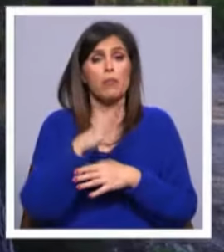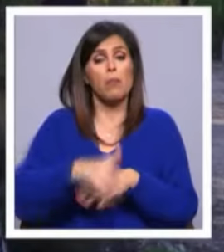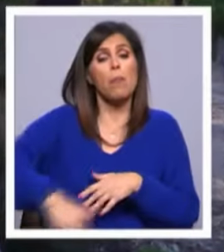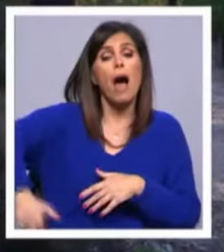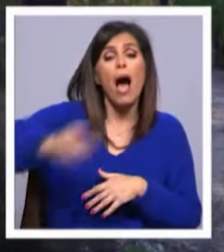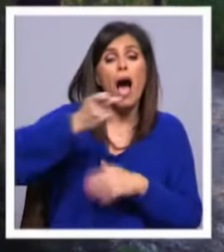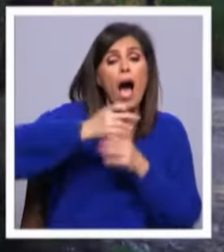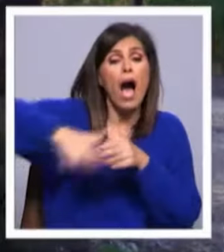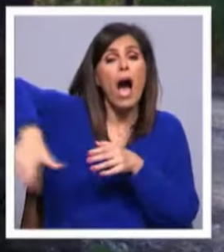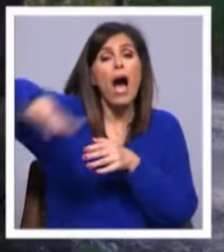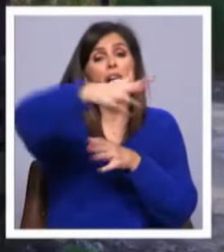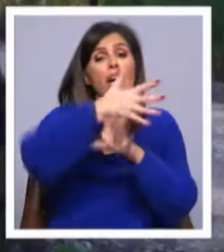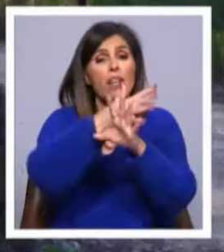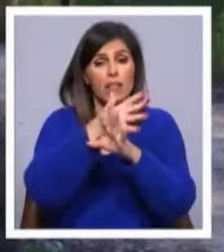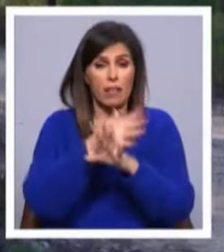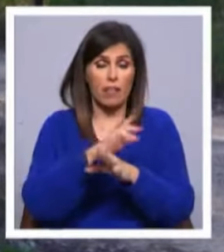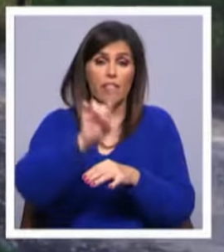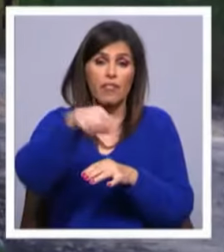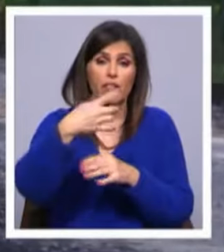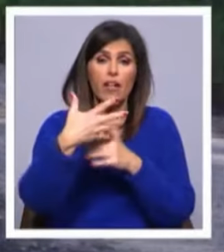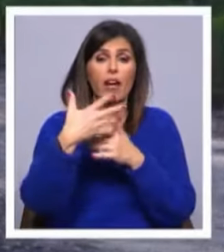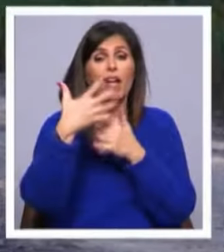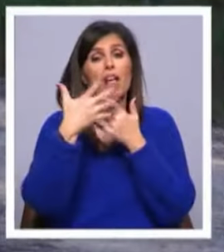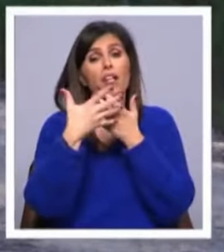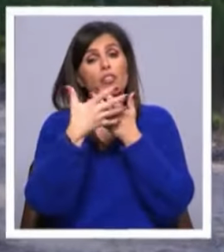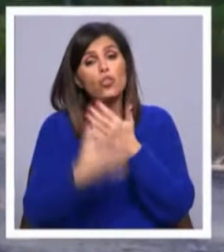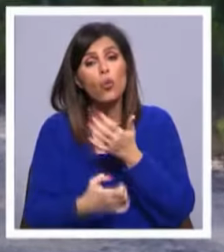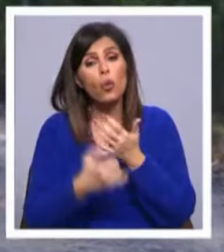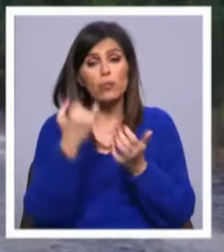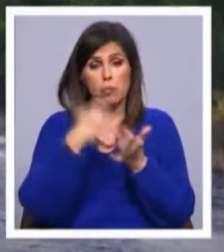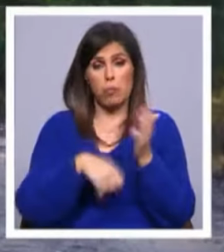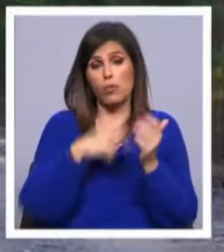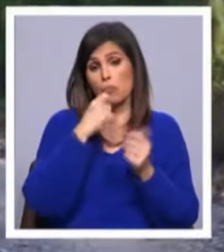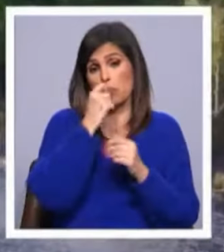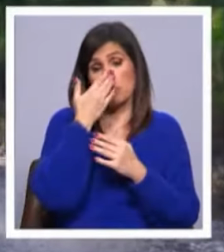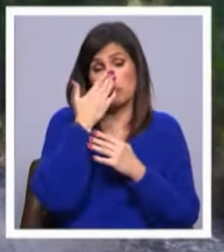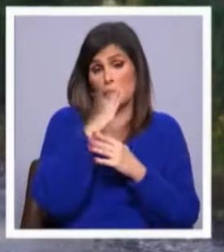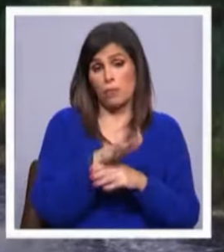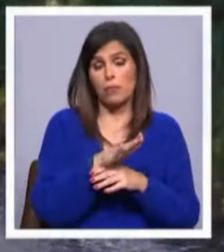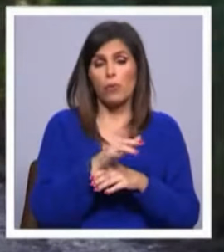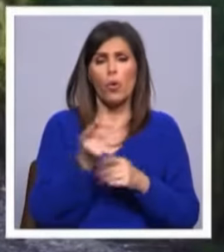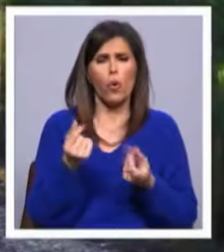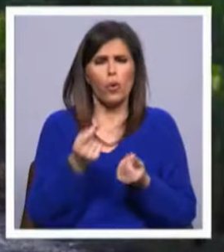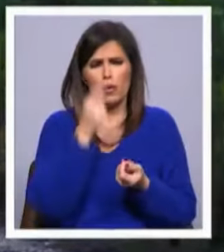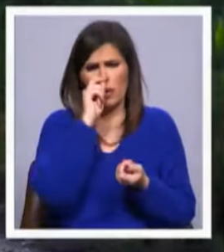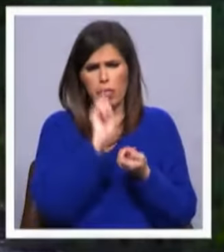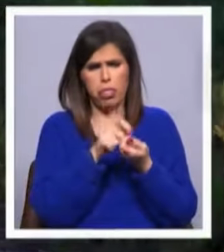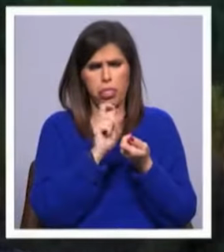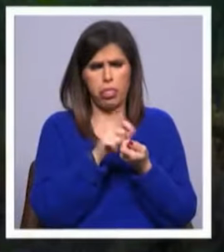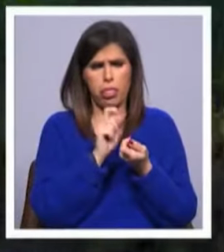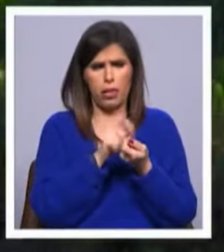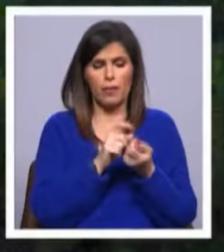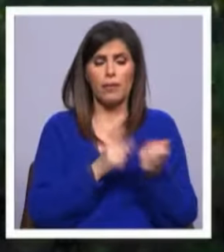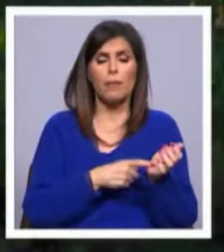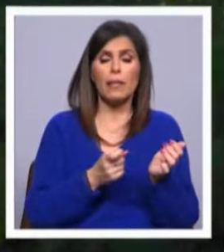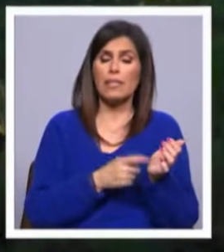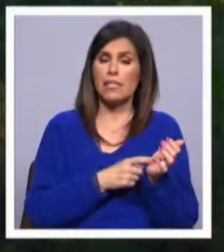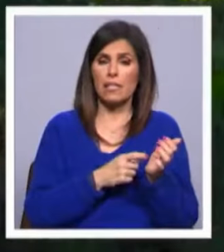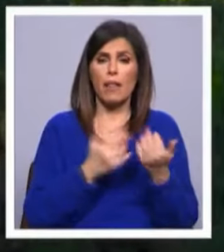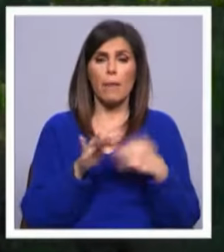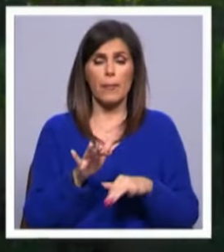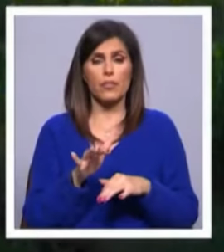num minifúndio, achamos que deviam ter algum incentivo também nessa parte. É que as verbas são insuficientes para